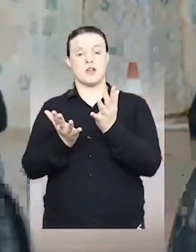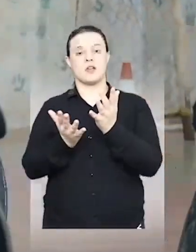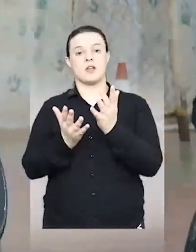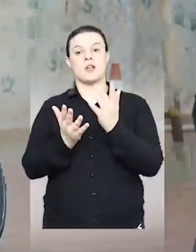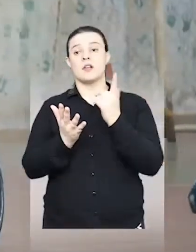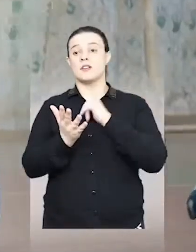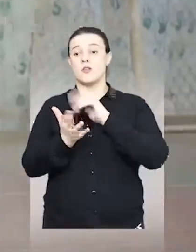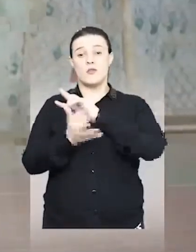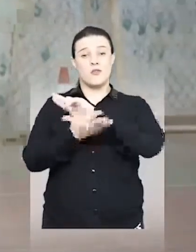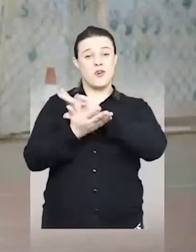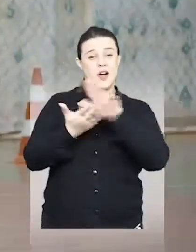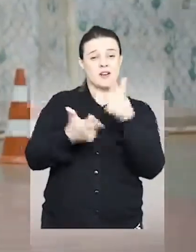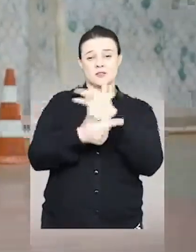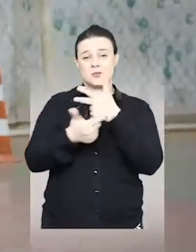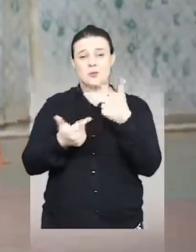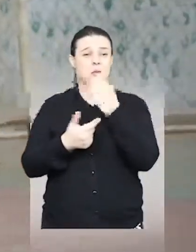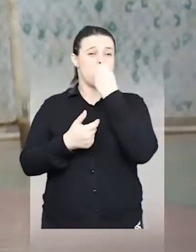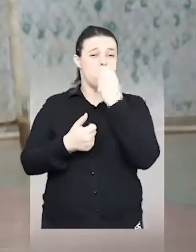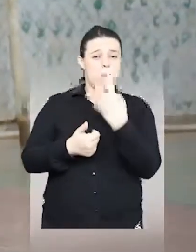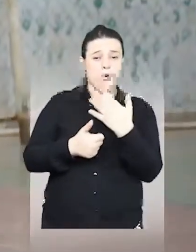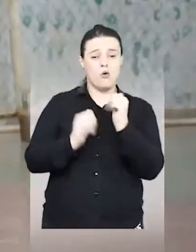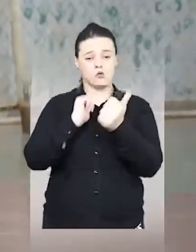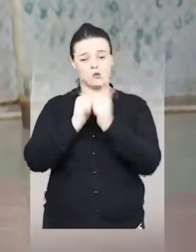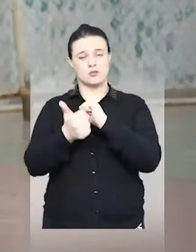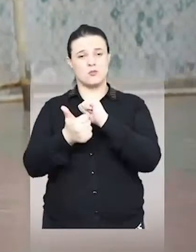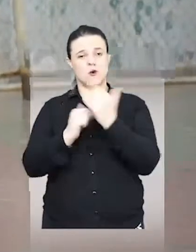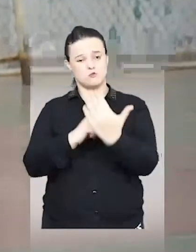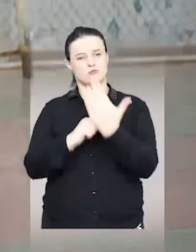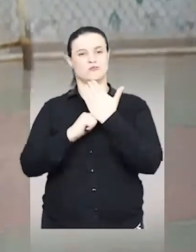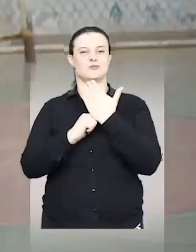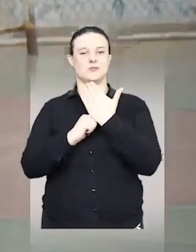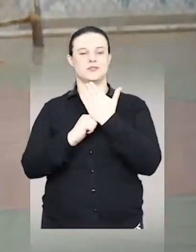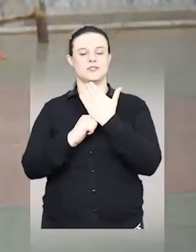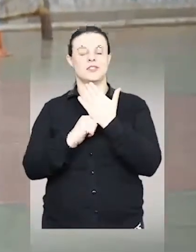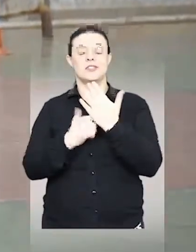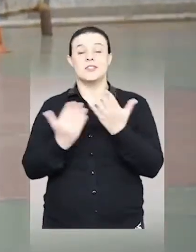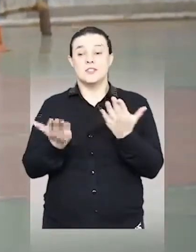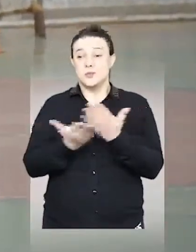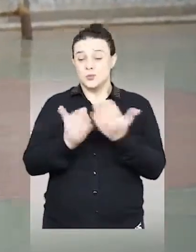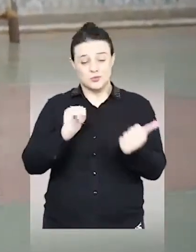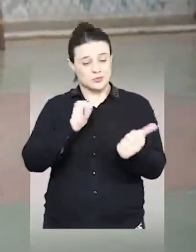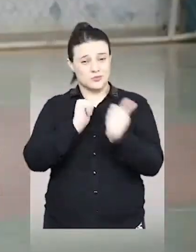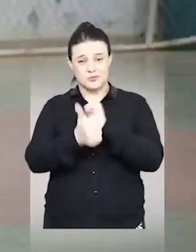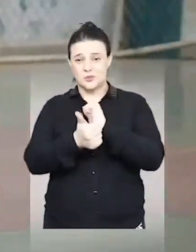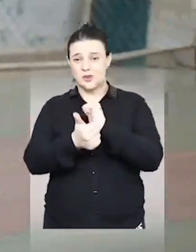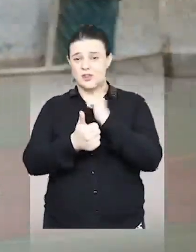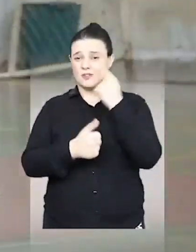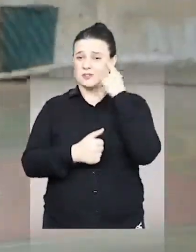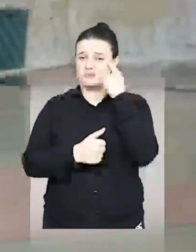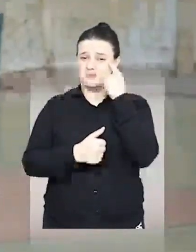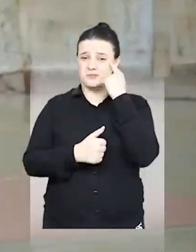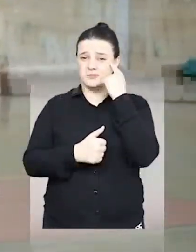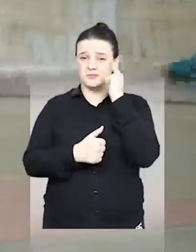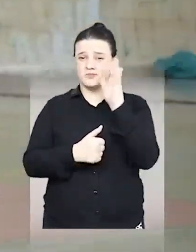esse tanto de benefício que o esporte me trouxe. Então, para mim, o esporte